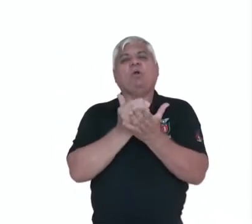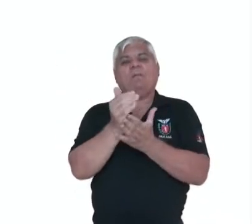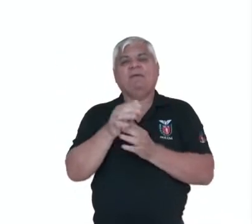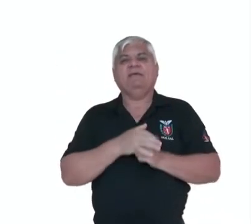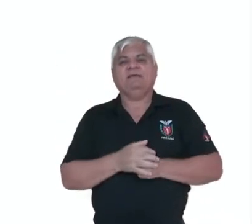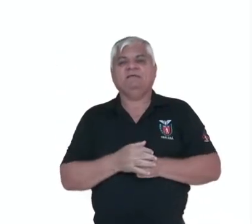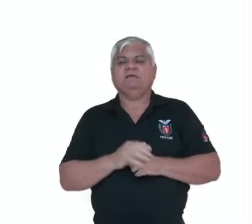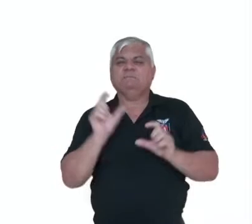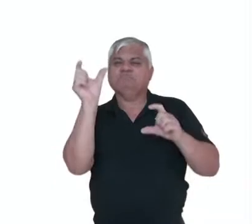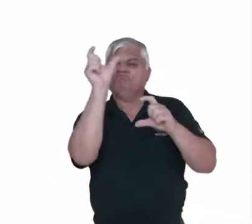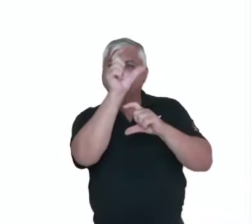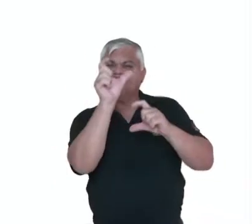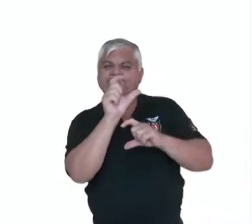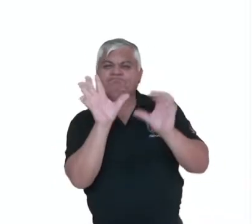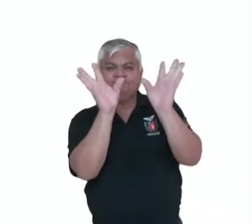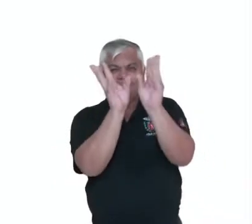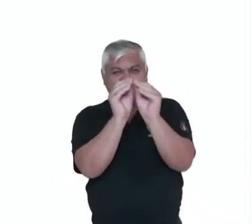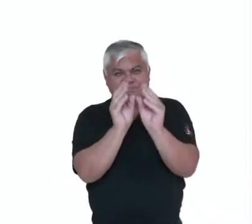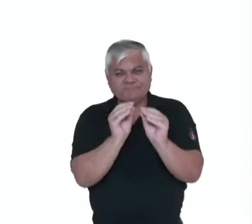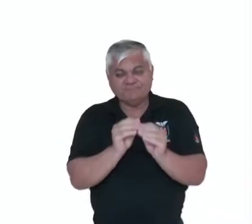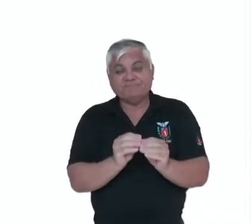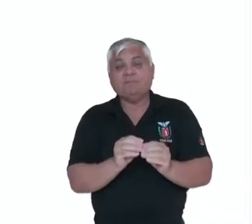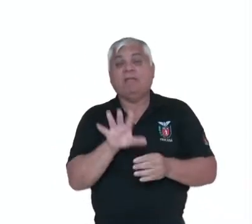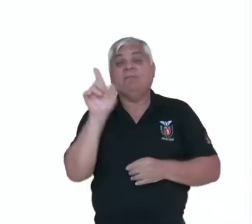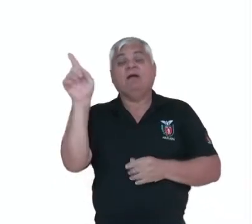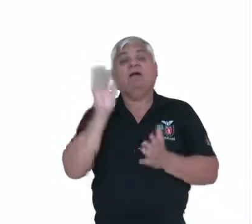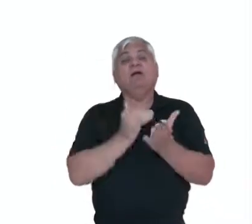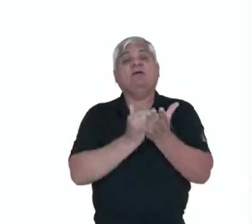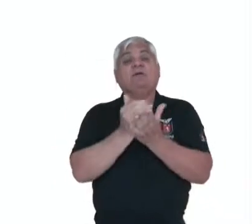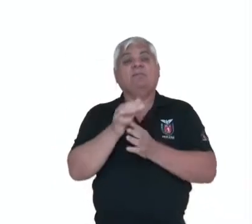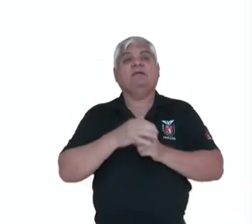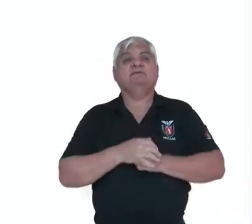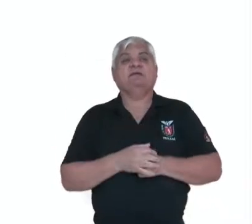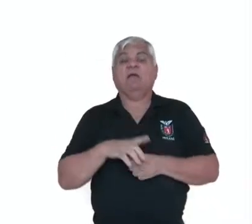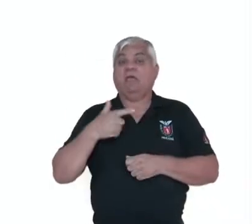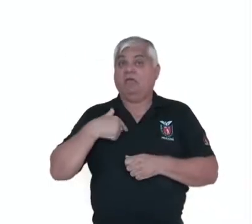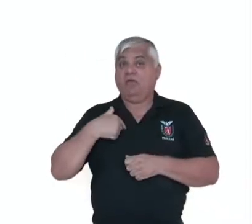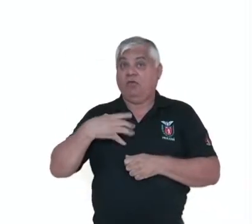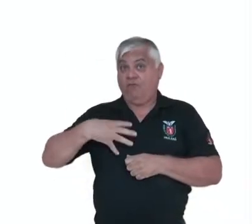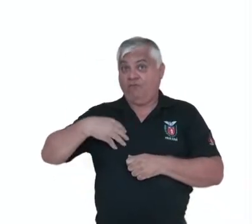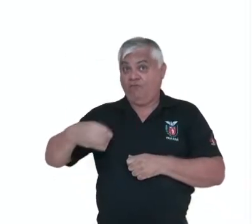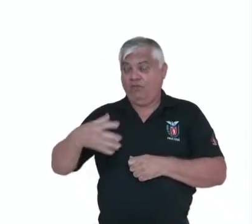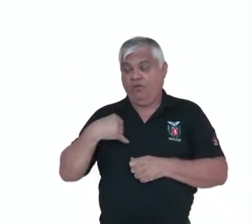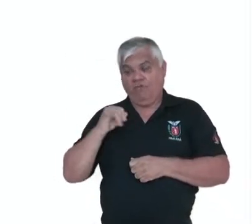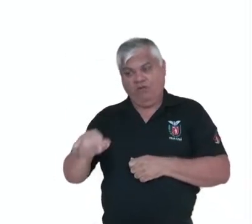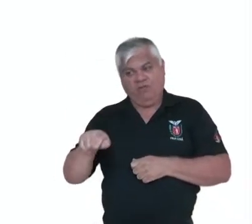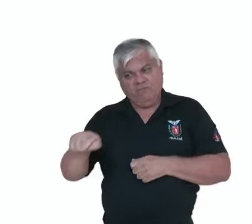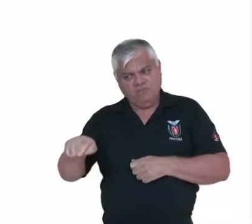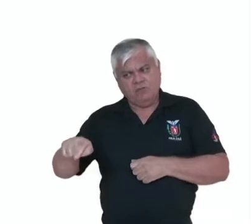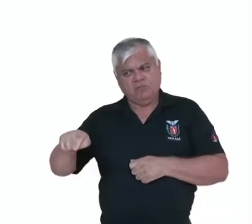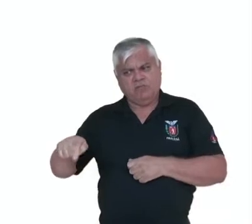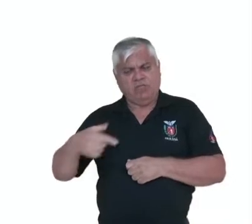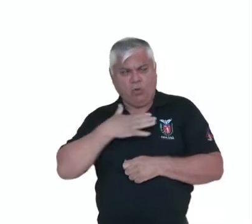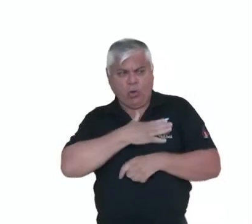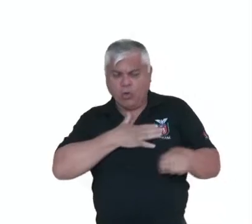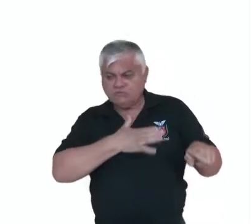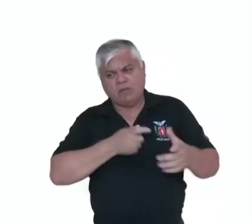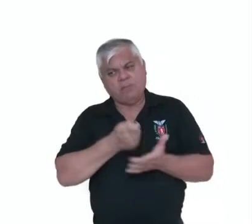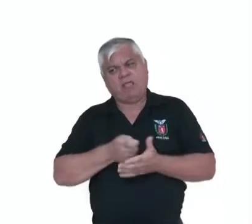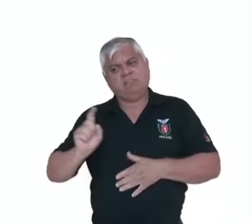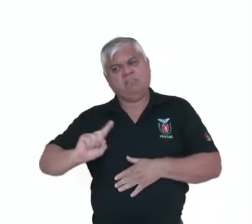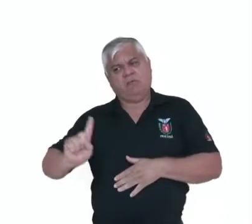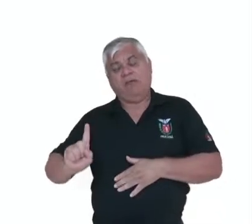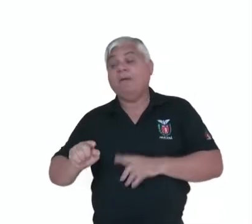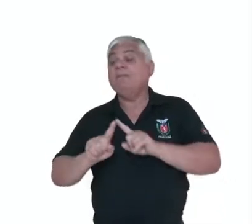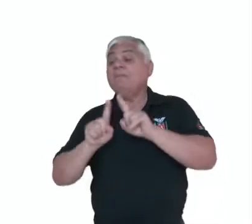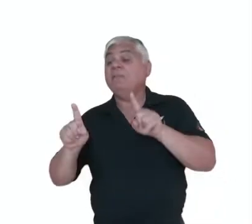aqui alguns fragmentos apenas, né? Mas ele começa assim: costumo dizer ao meu filho que ele não é obrigado a gostar, mas precisa